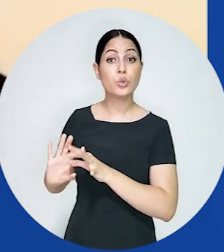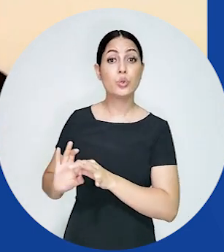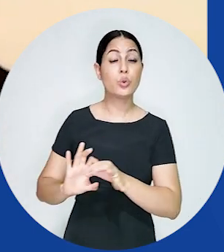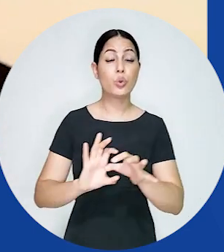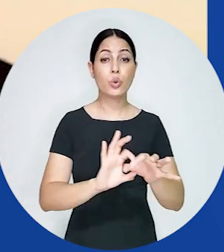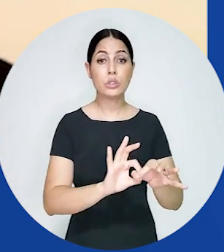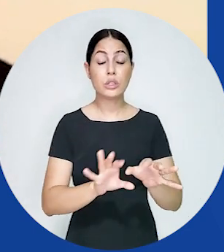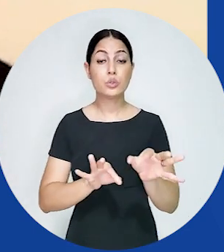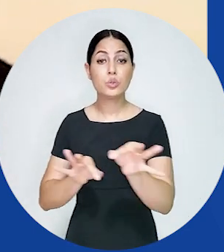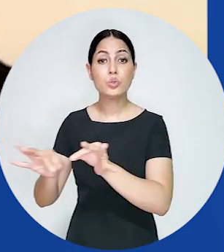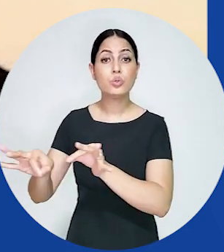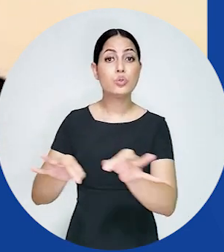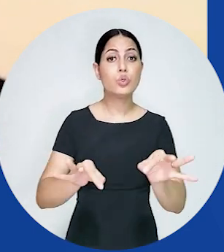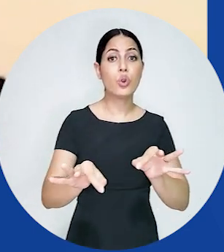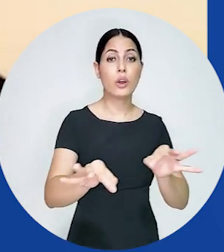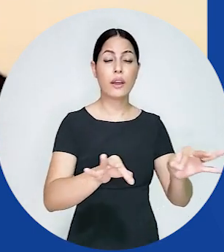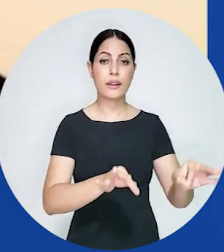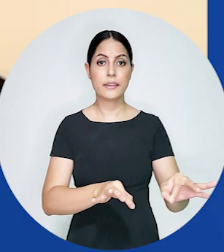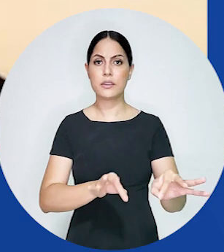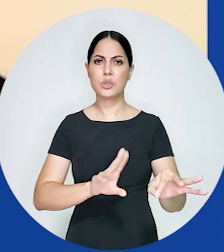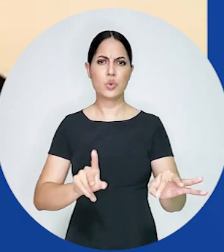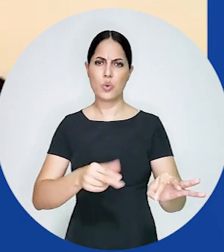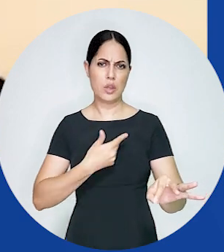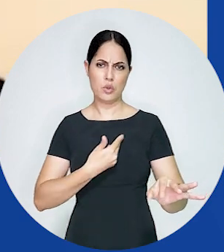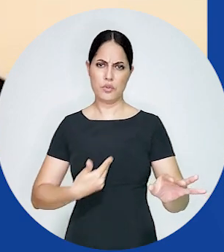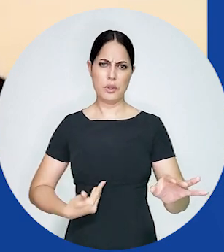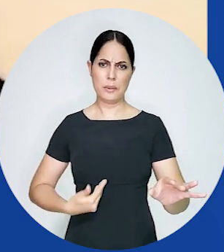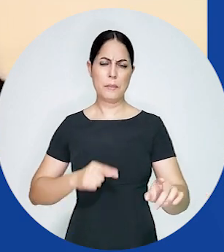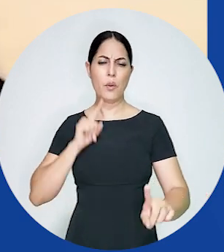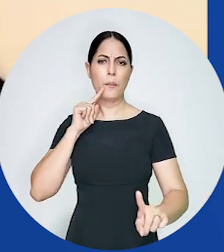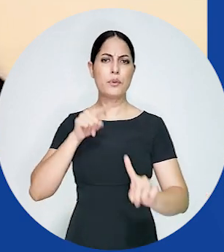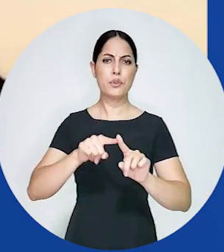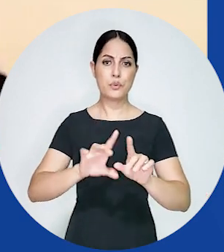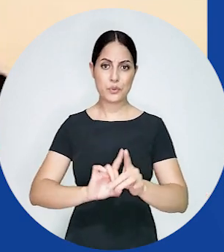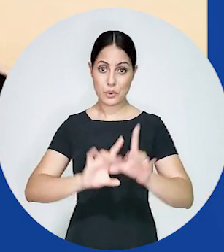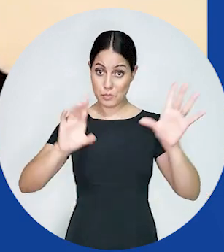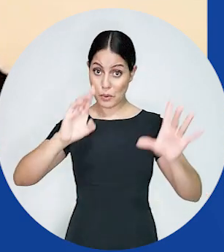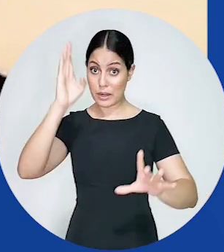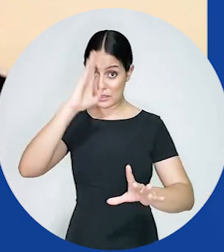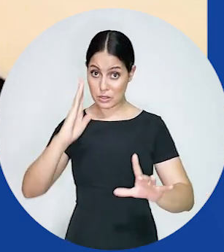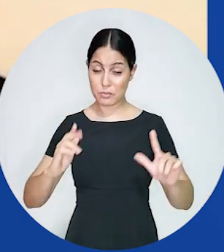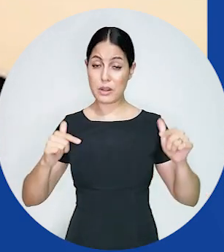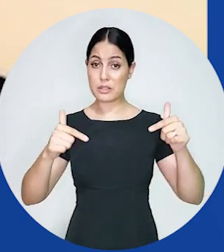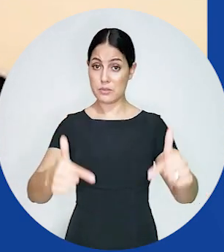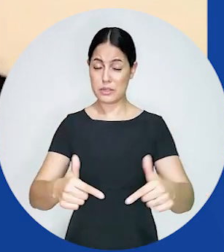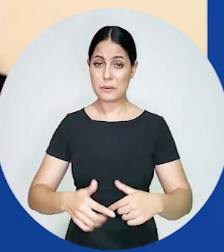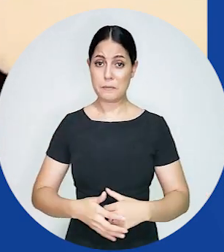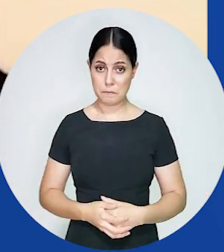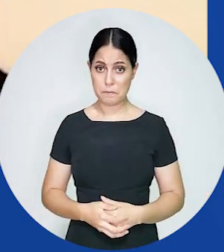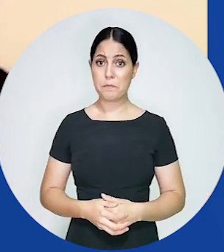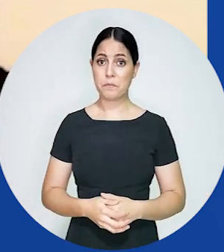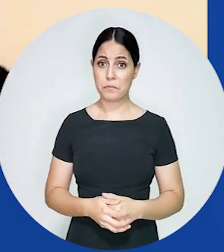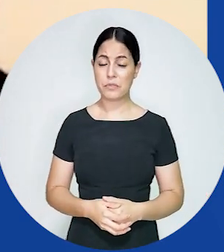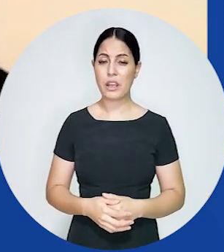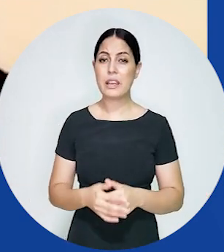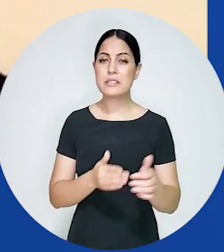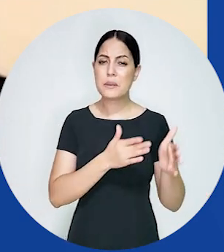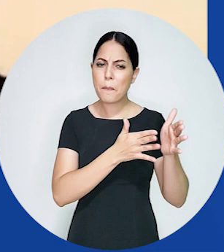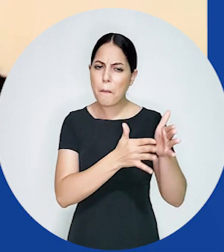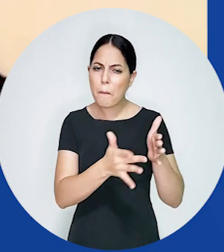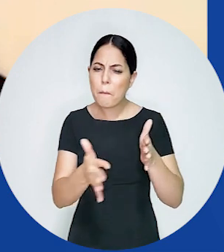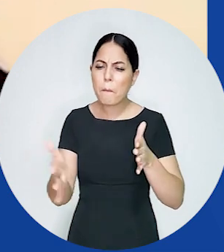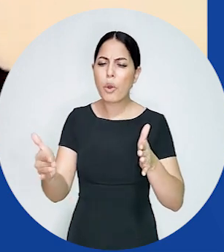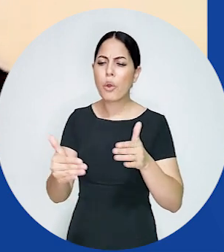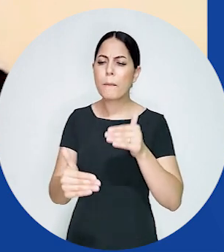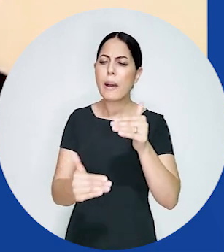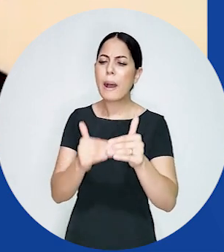de organizações não governamentais para a democracia no Brasil. Eu assisti esse